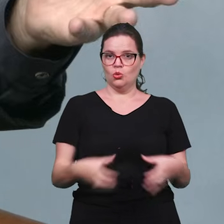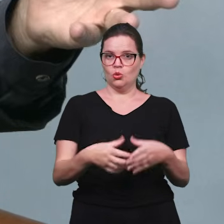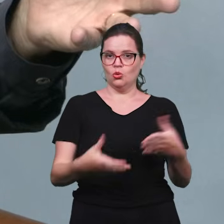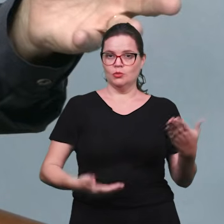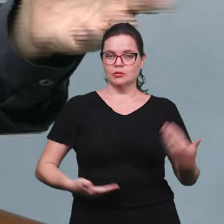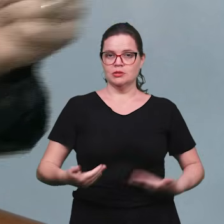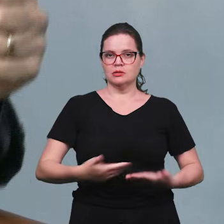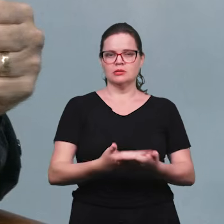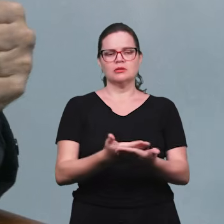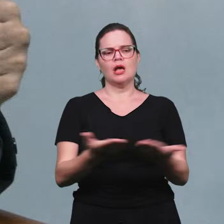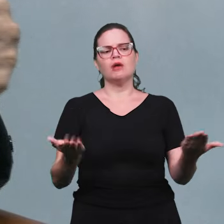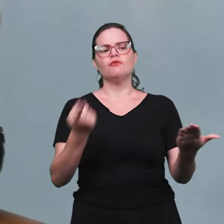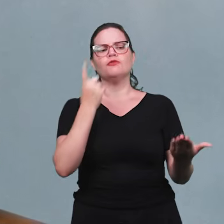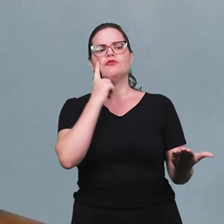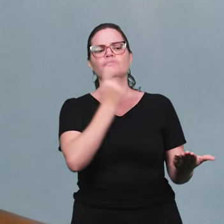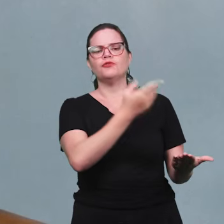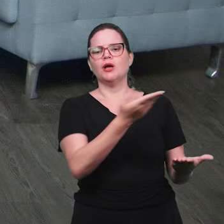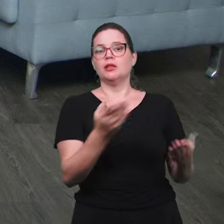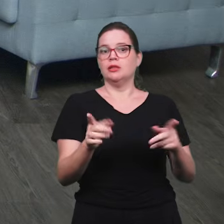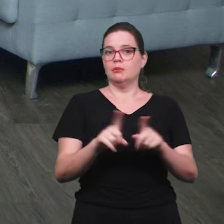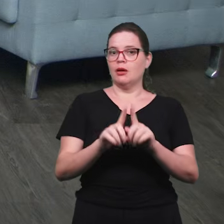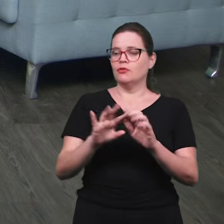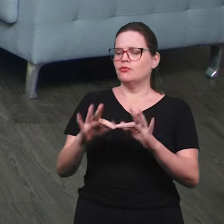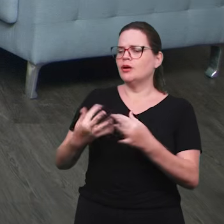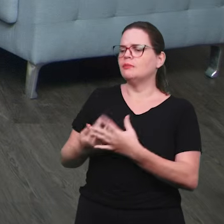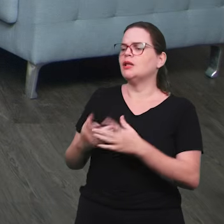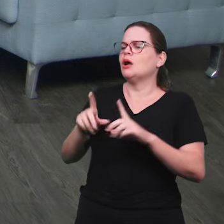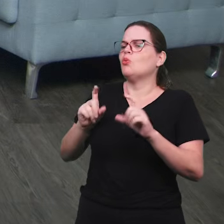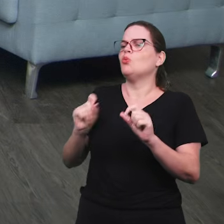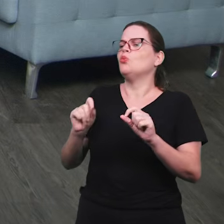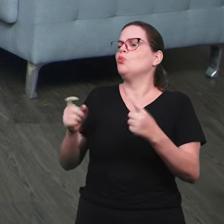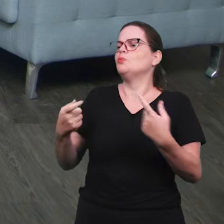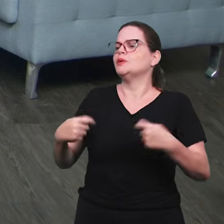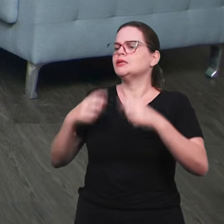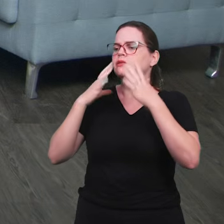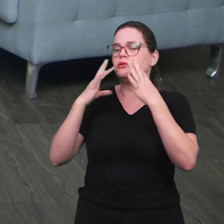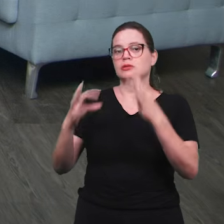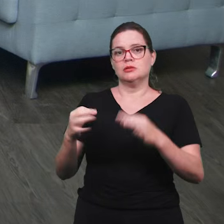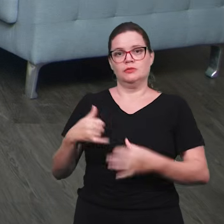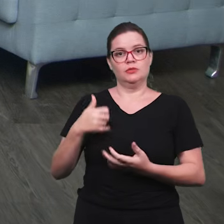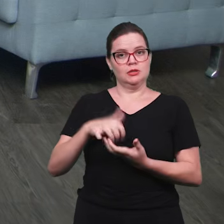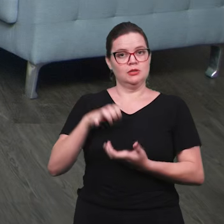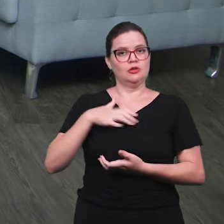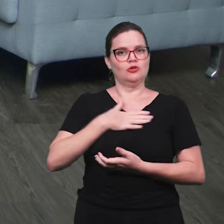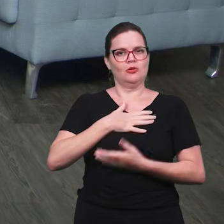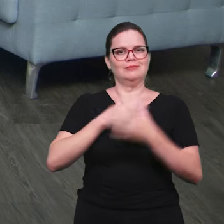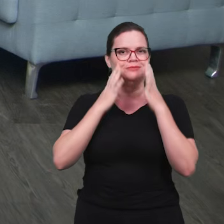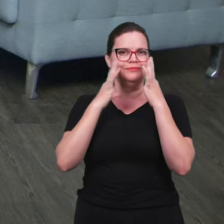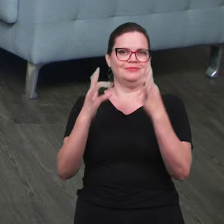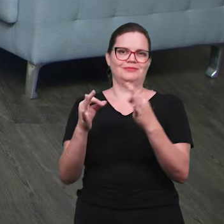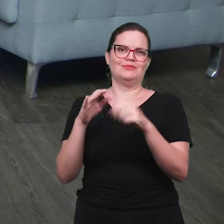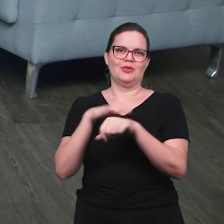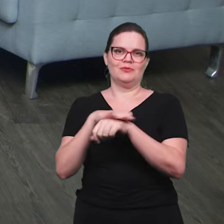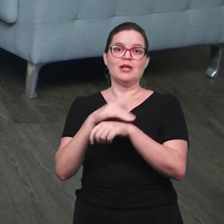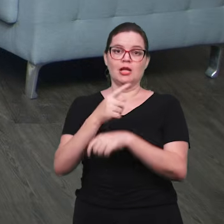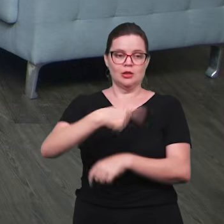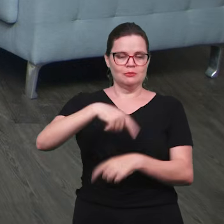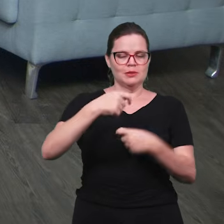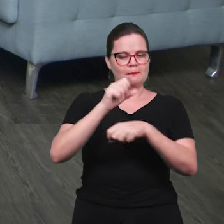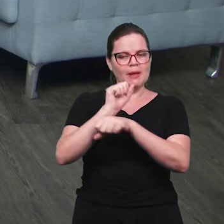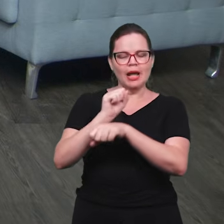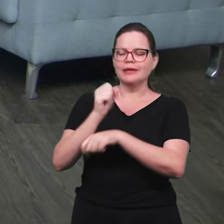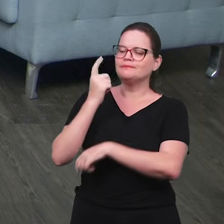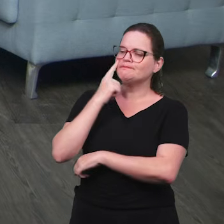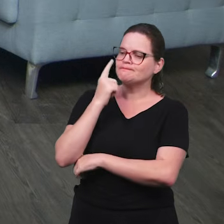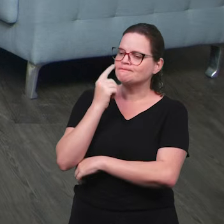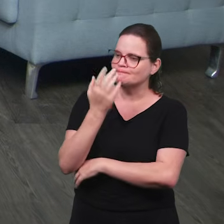os nossos familiares que requerem atenção. E os idosos gostam de atenção, e a gente também tem que saber parar um pouco e